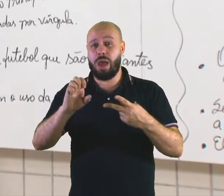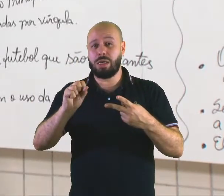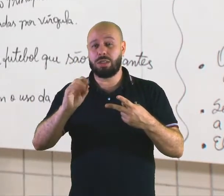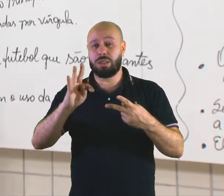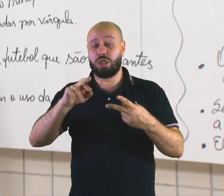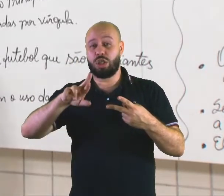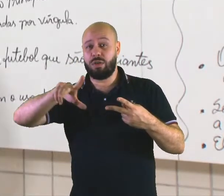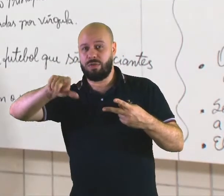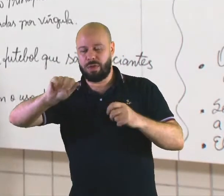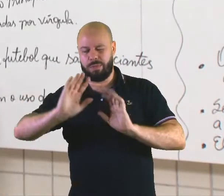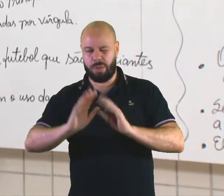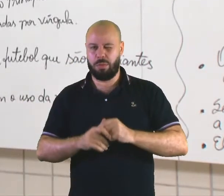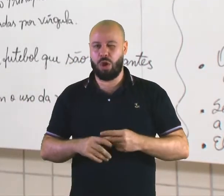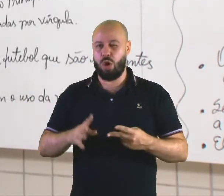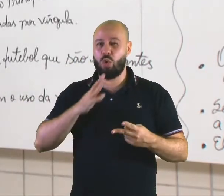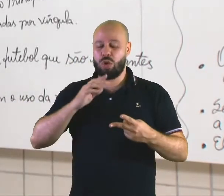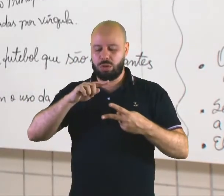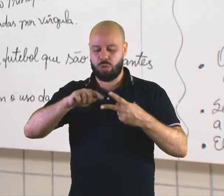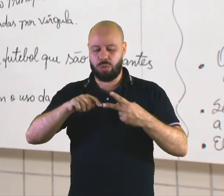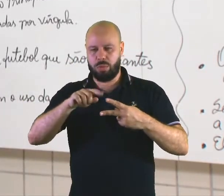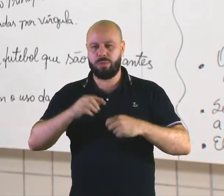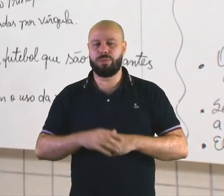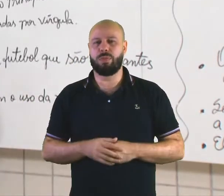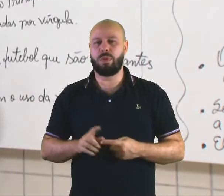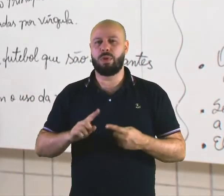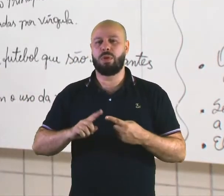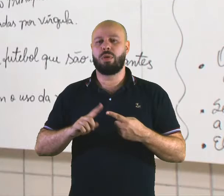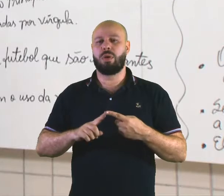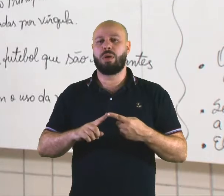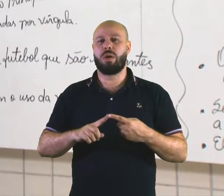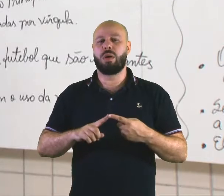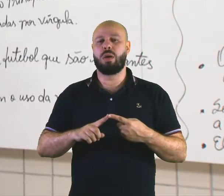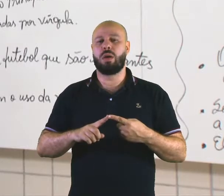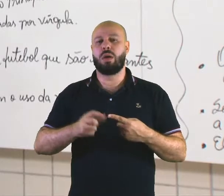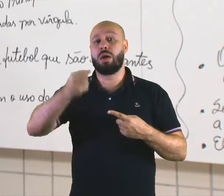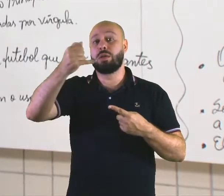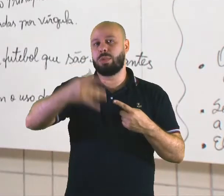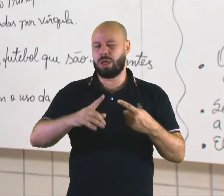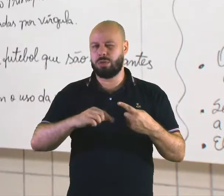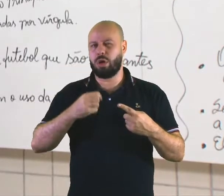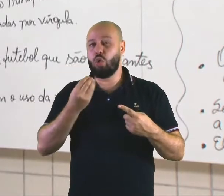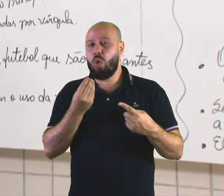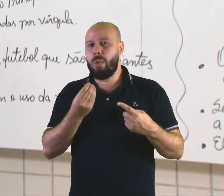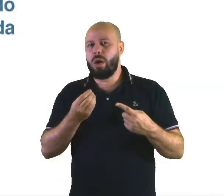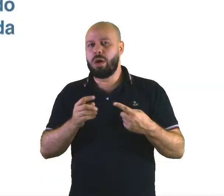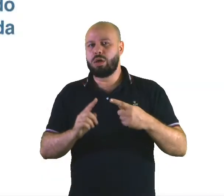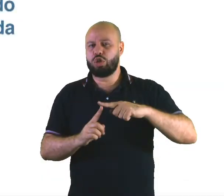tá? Então, vamos conhecer as orações adjetivas explicativas e